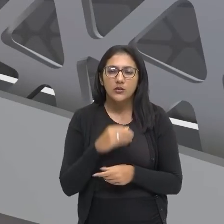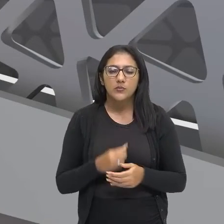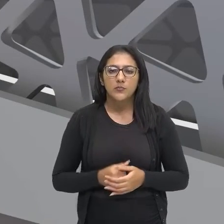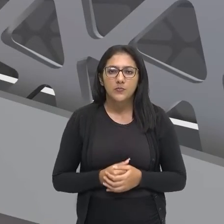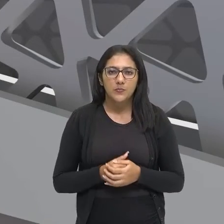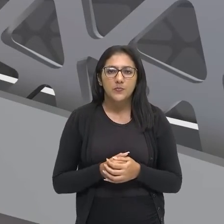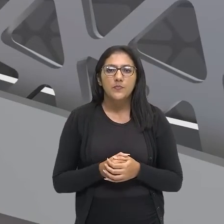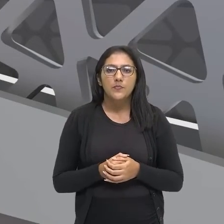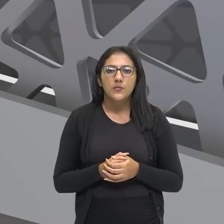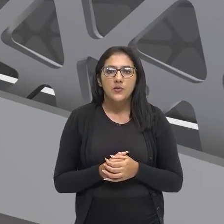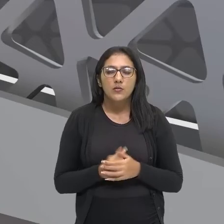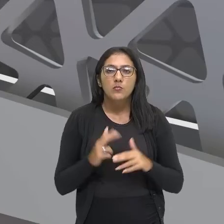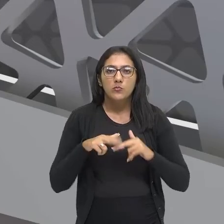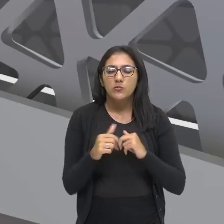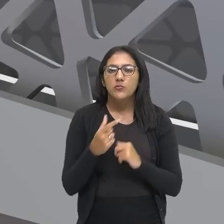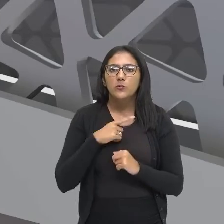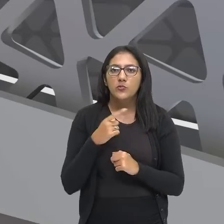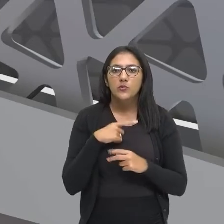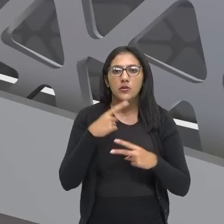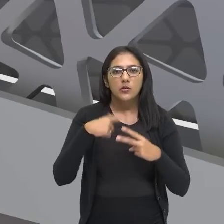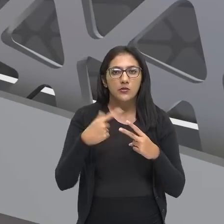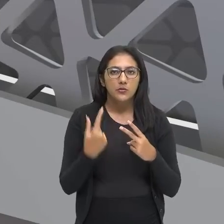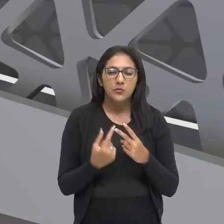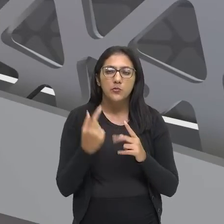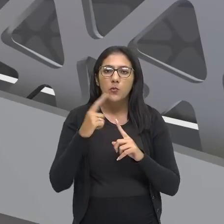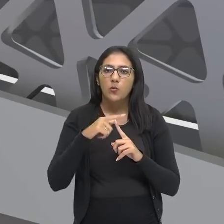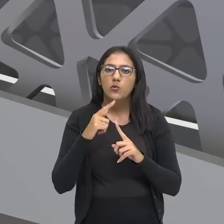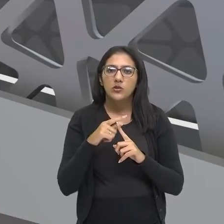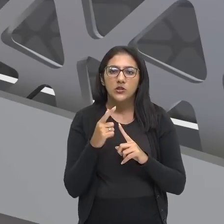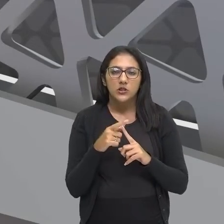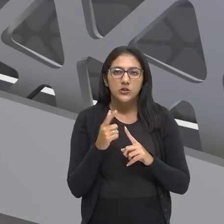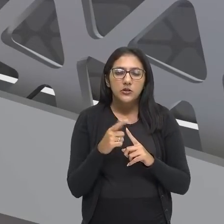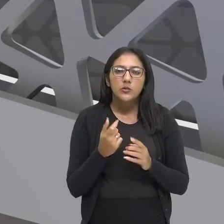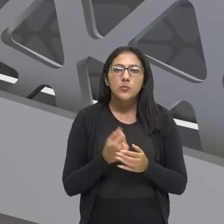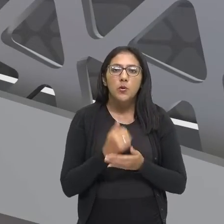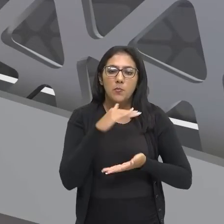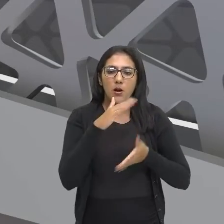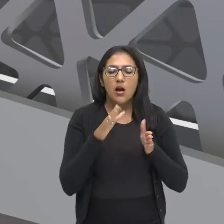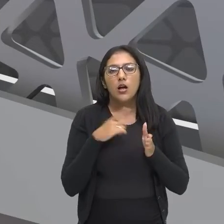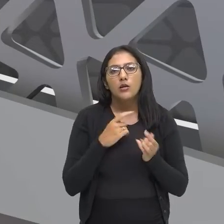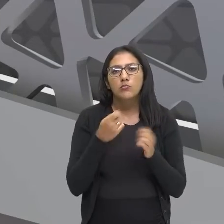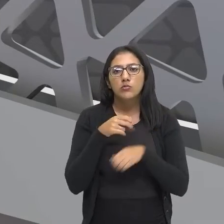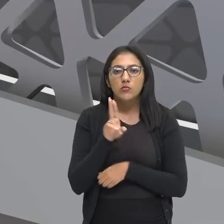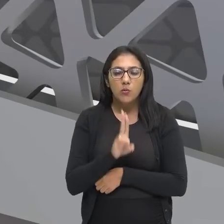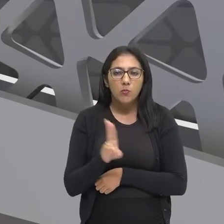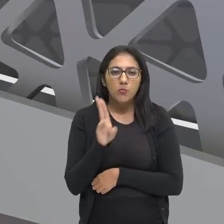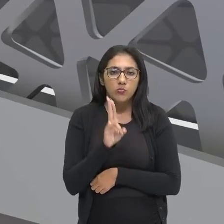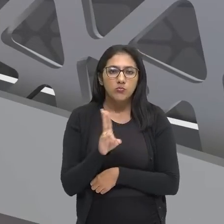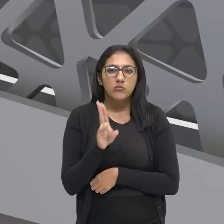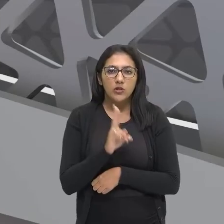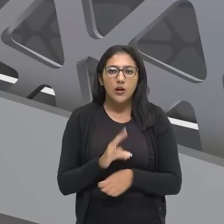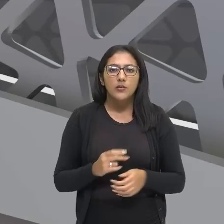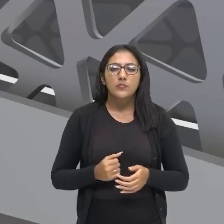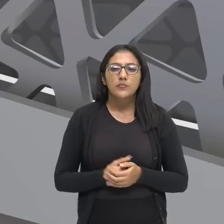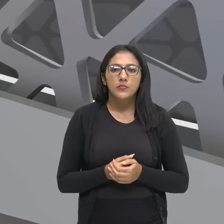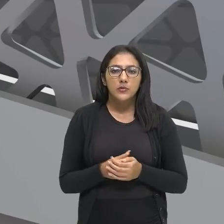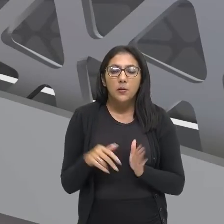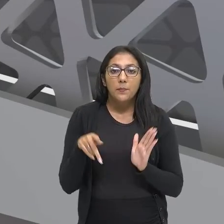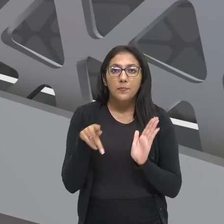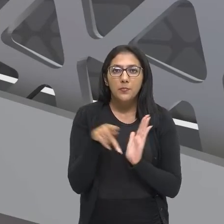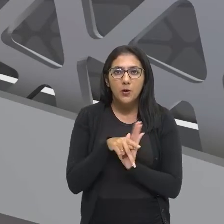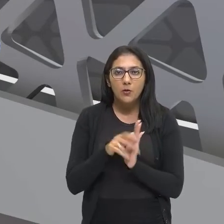que vai e volta, antes de trazer a corrente, né, alta para o meu notebook,